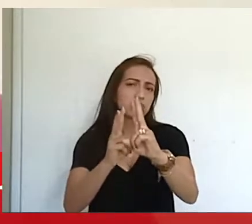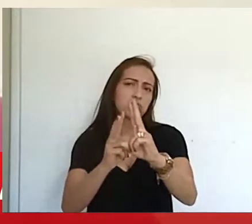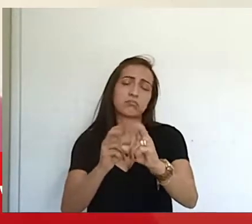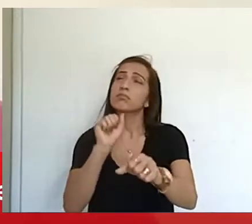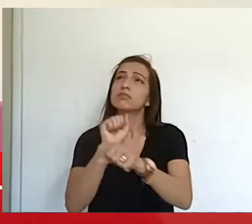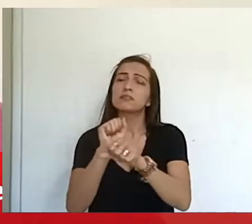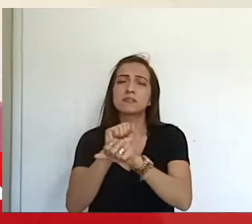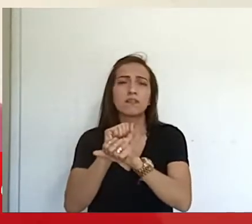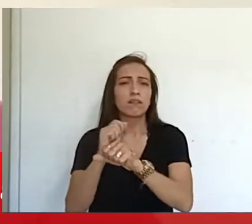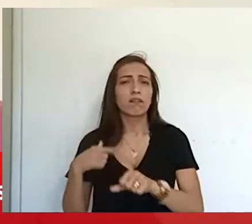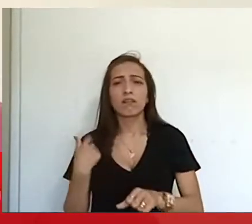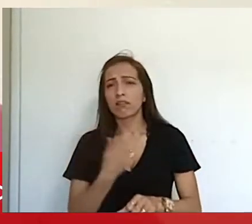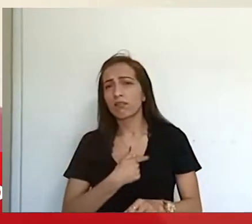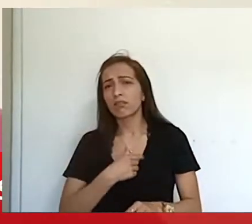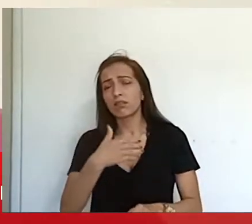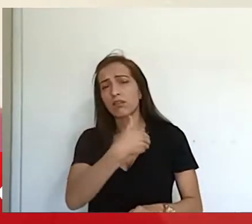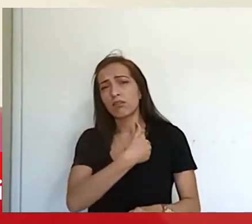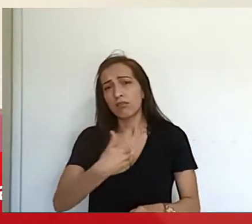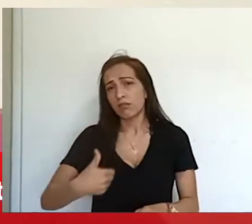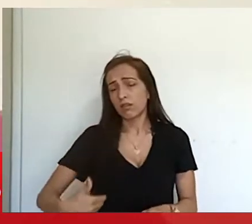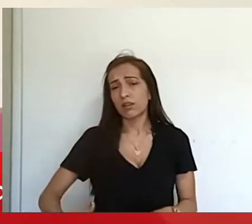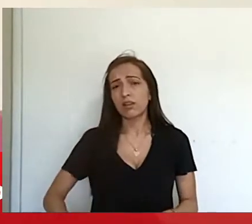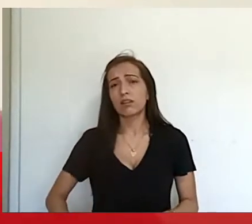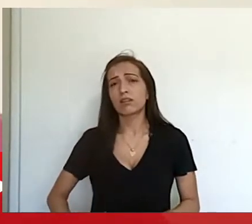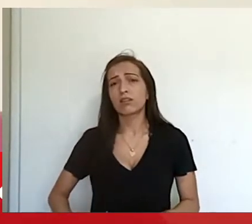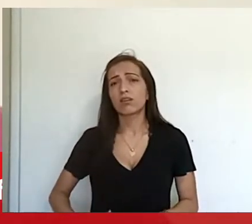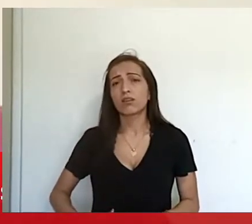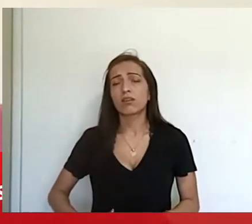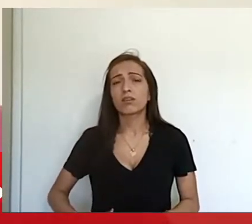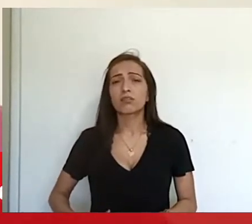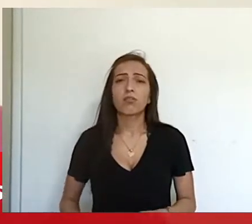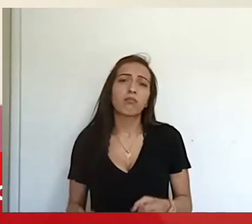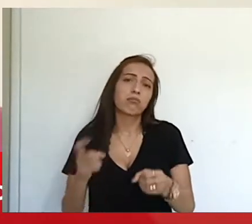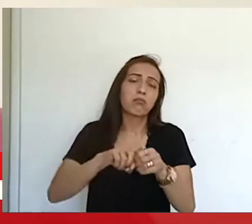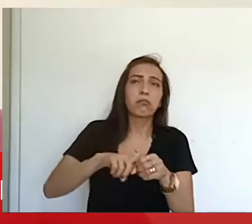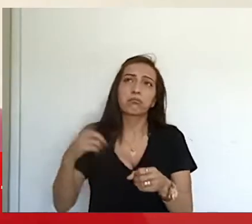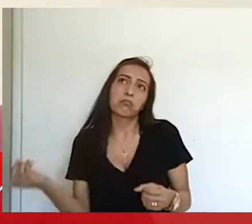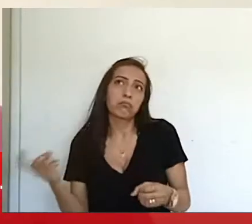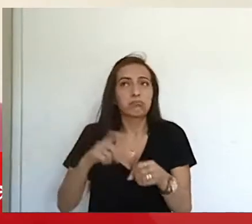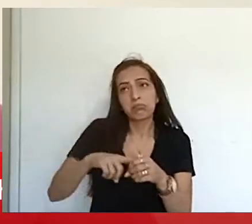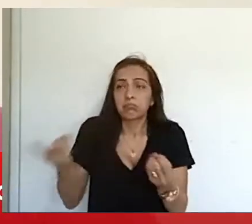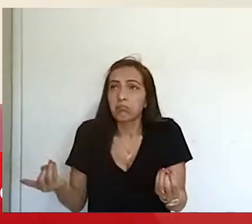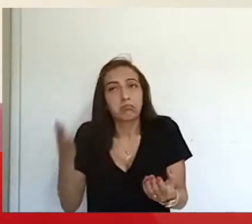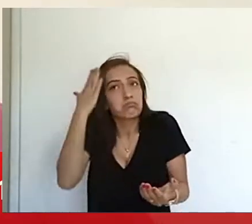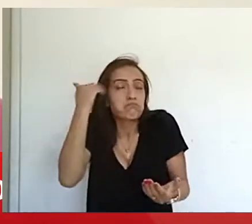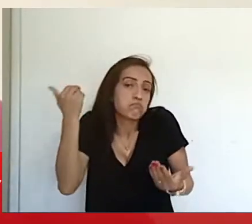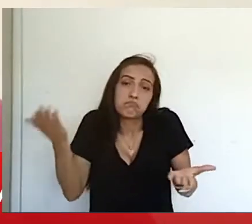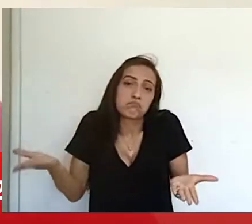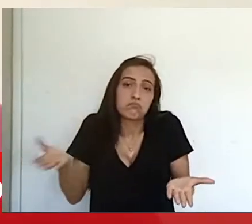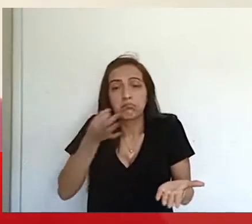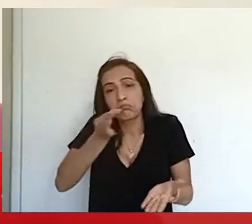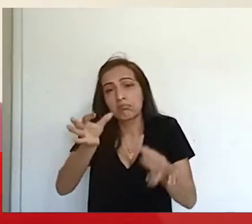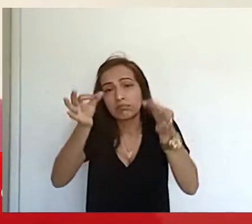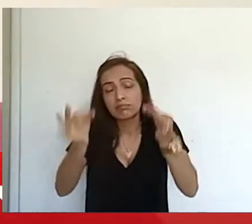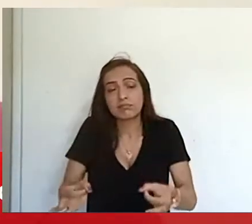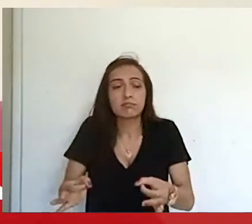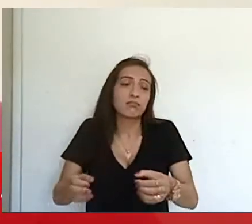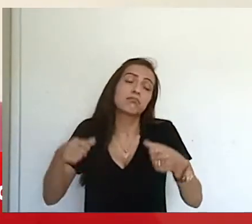que vai e volta, e não seja orientado a seguir pelo esse caminho, né? Que seja o